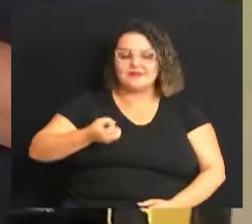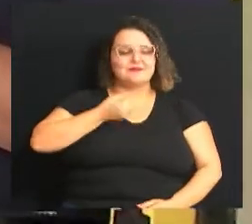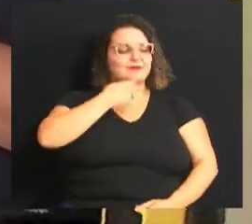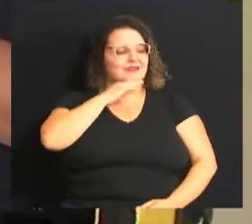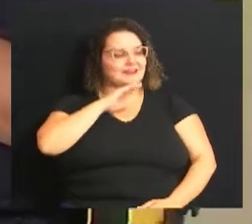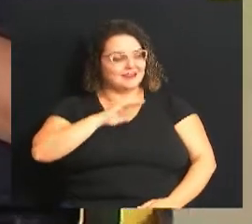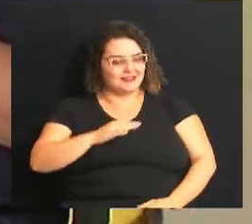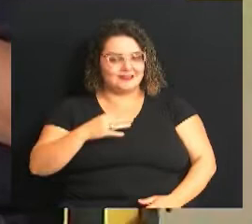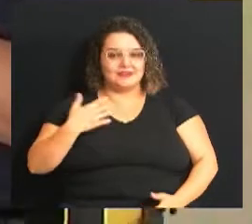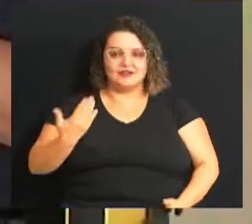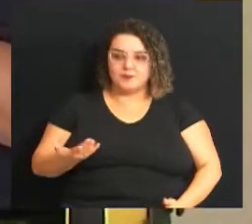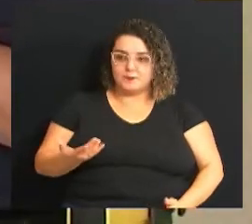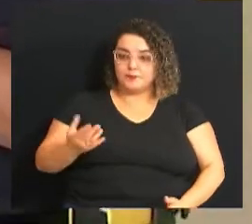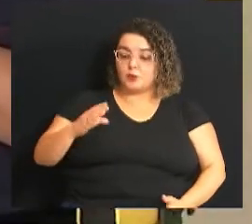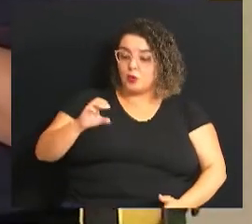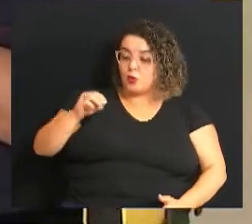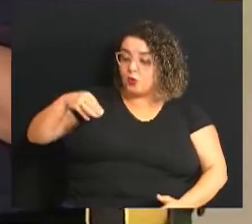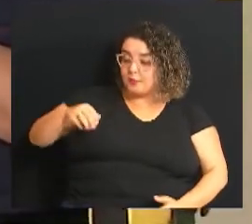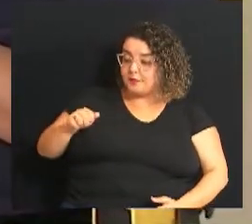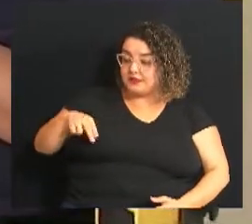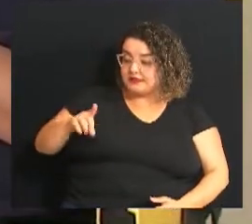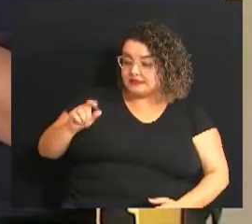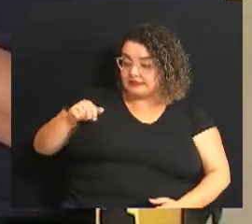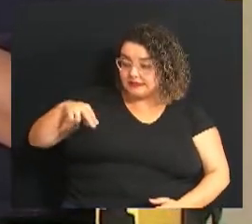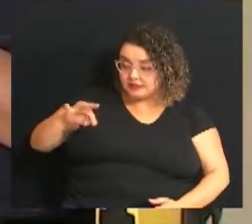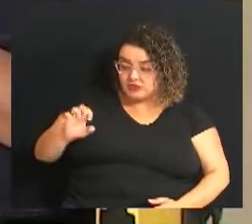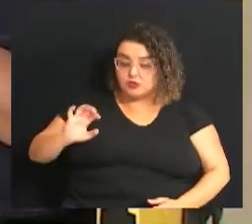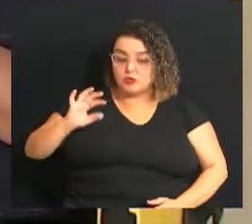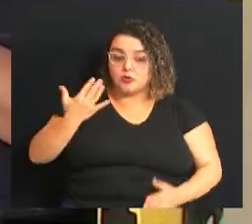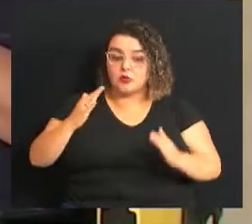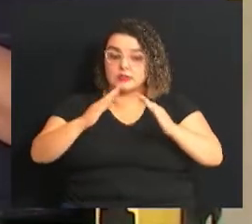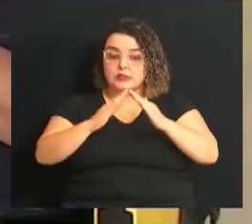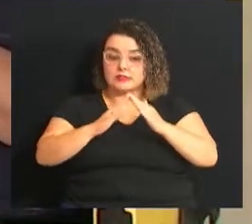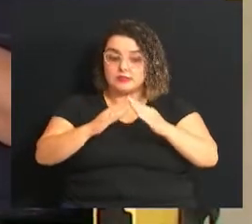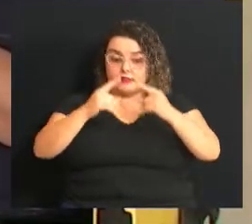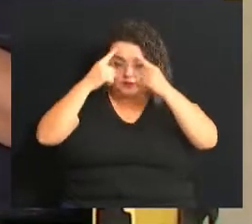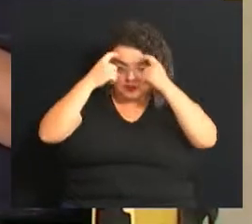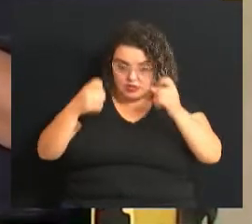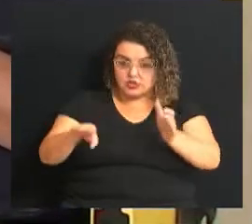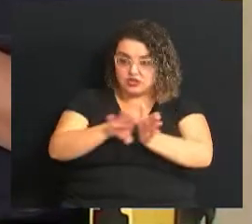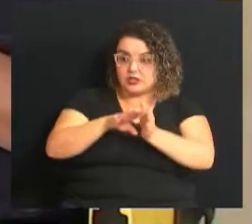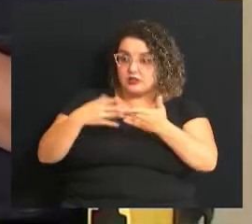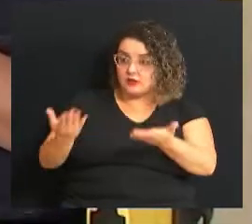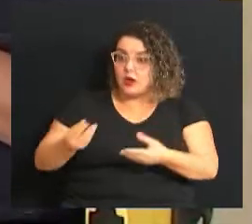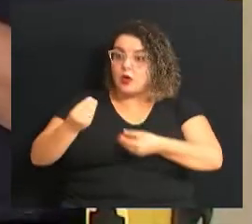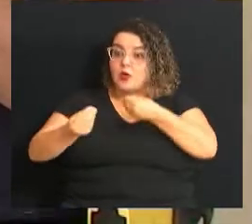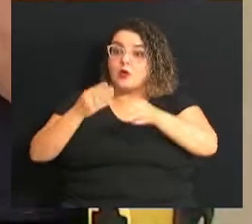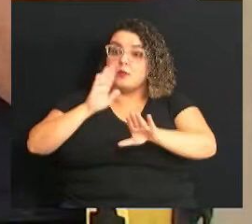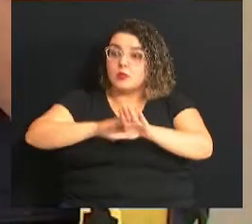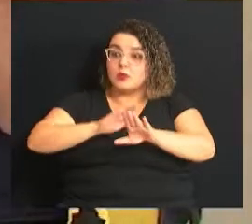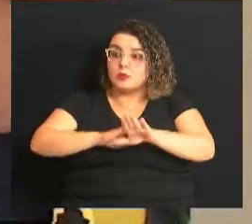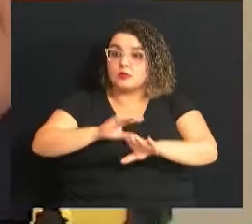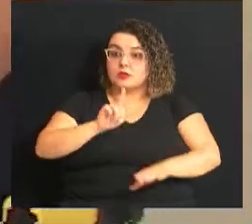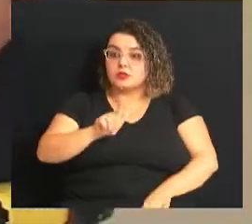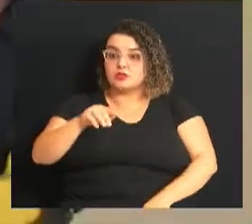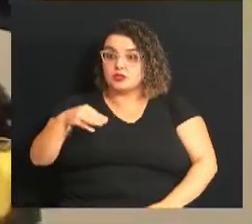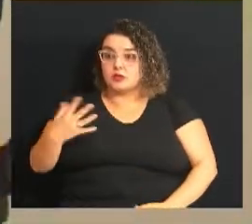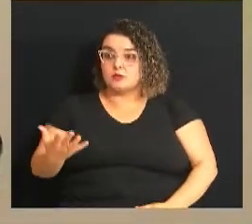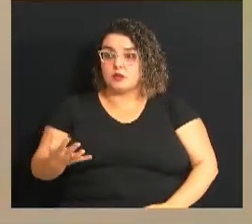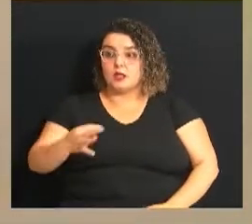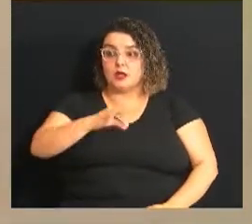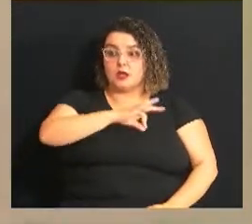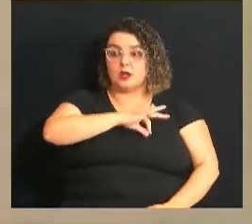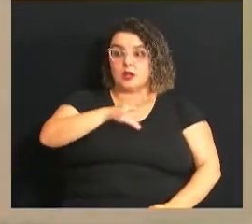quando ocorre um caso de violência doméstica que chega até vocês, como é que é a ação imediata da GM? A Guarda